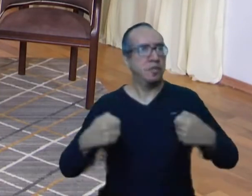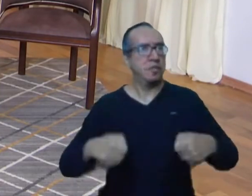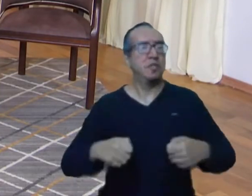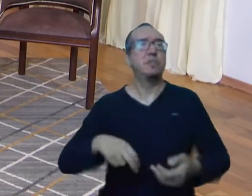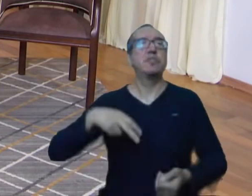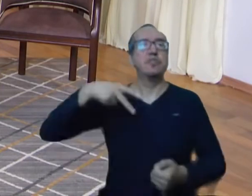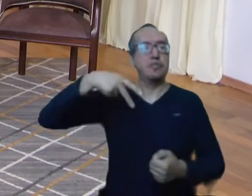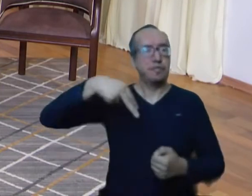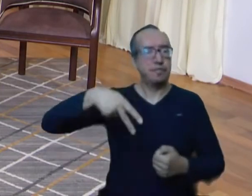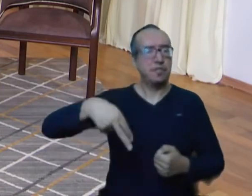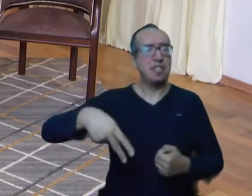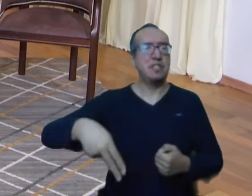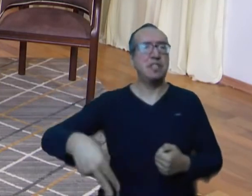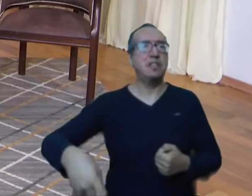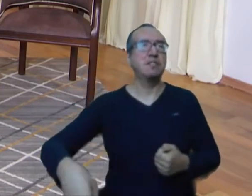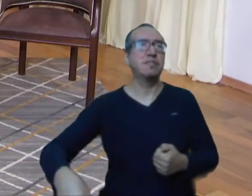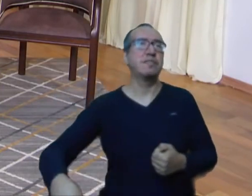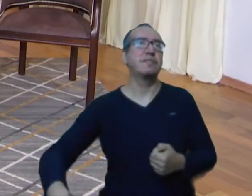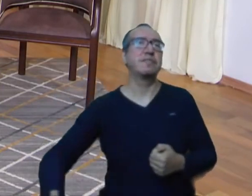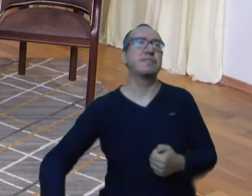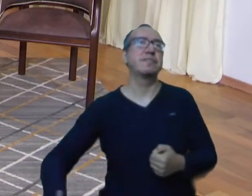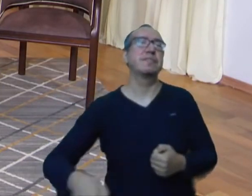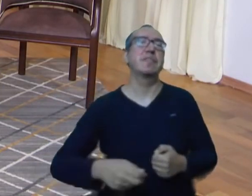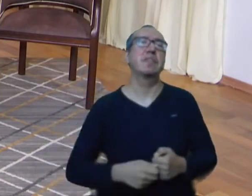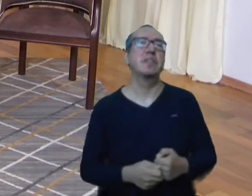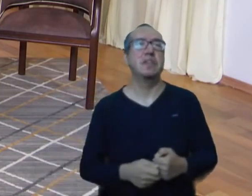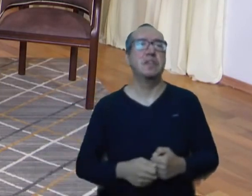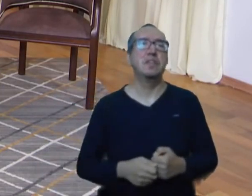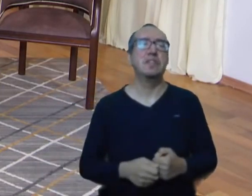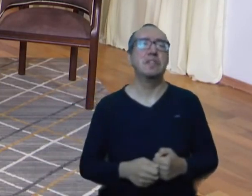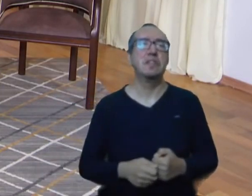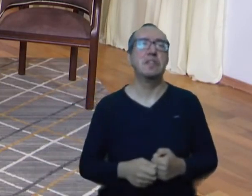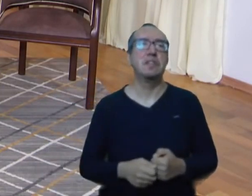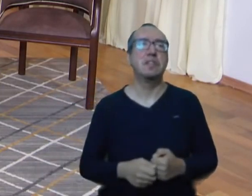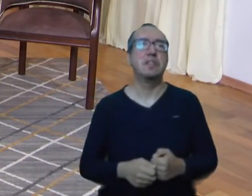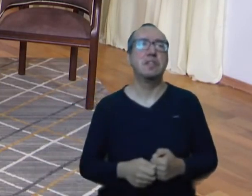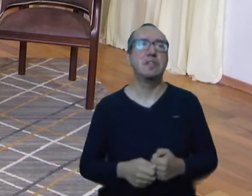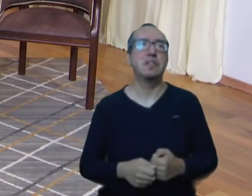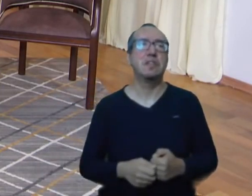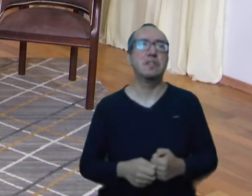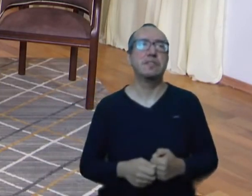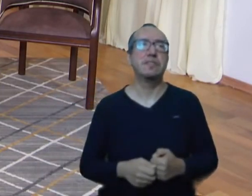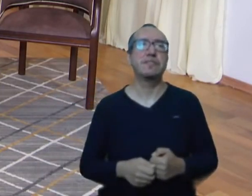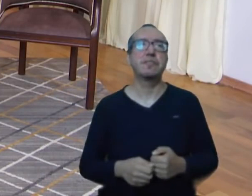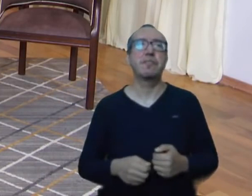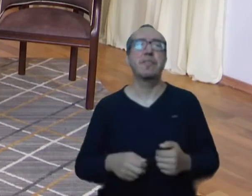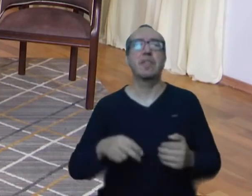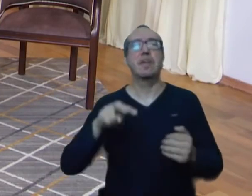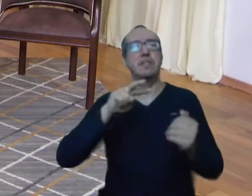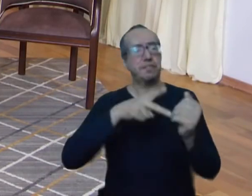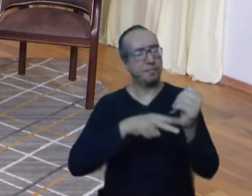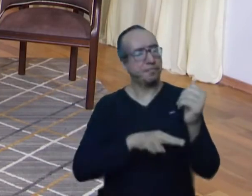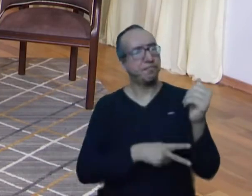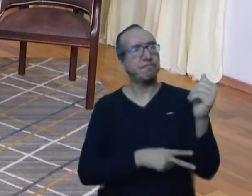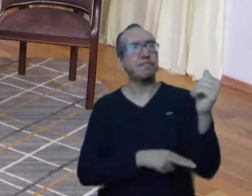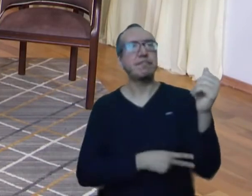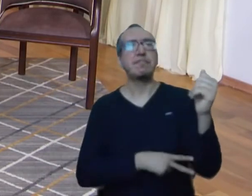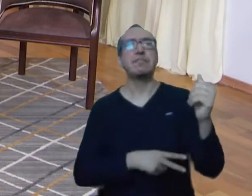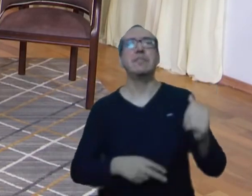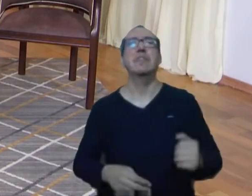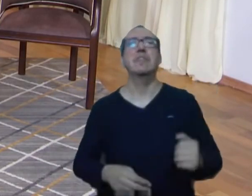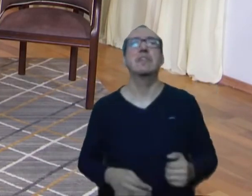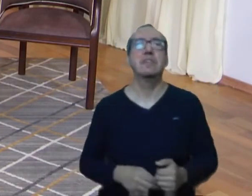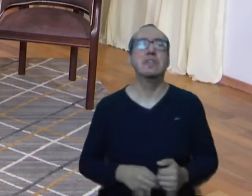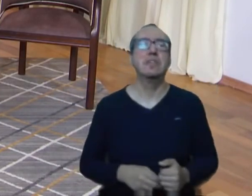onde? Descer de quê? Você lembra onde Paulo estava? Paulo estava no púlpito. É onde a maioria